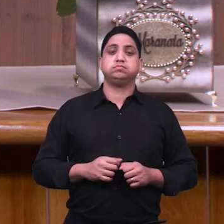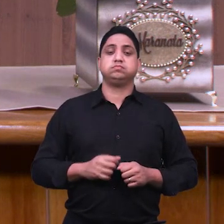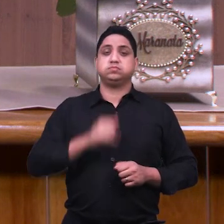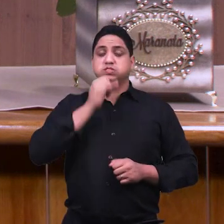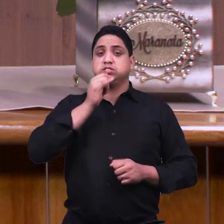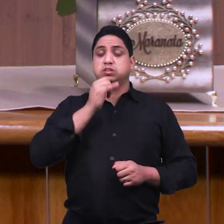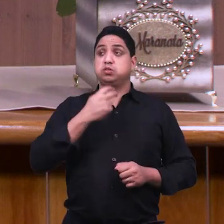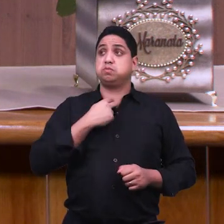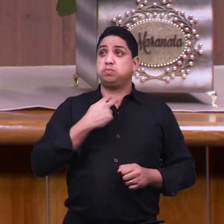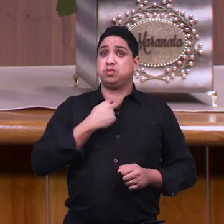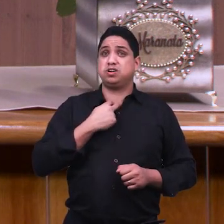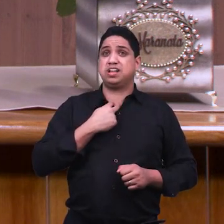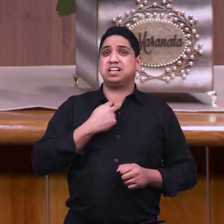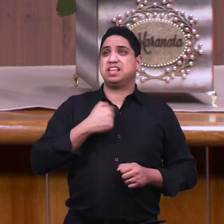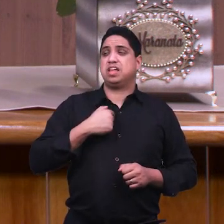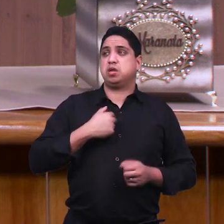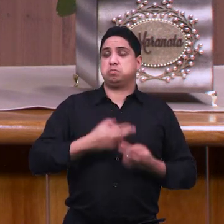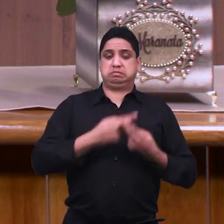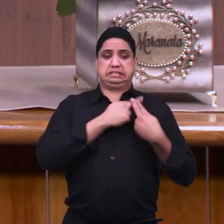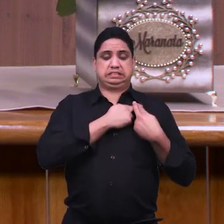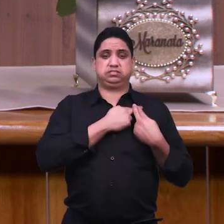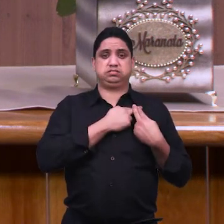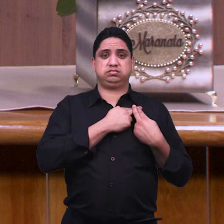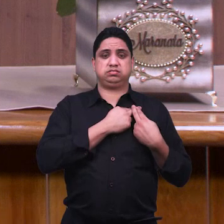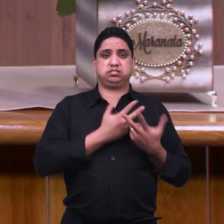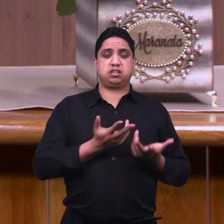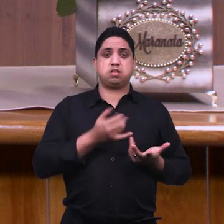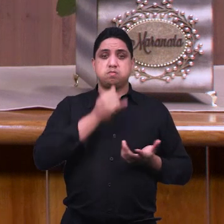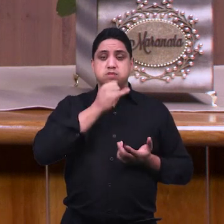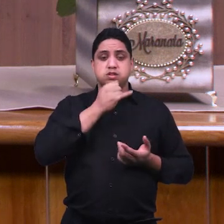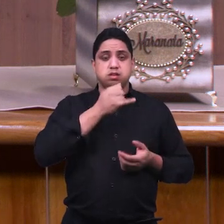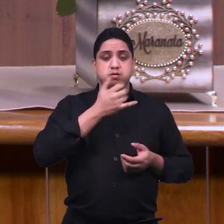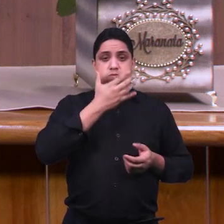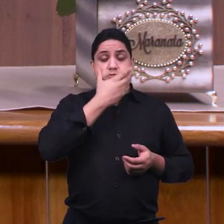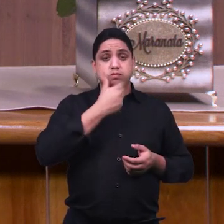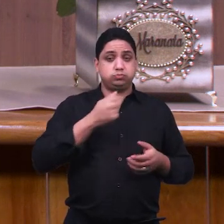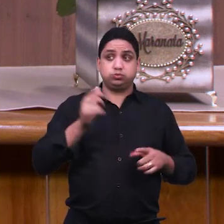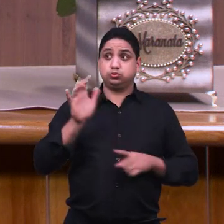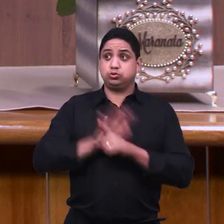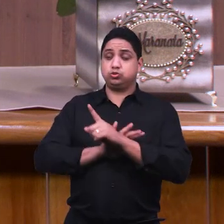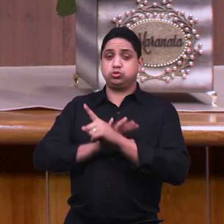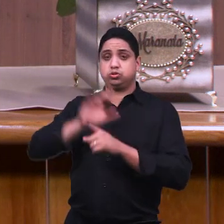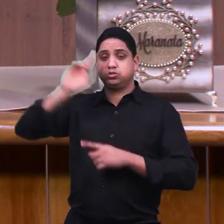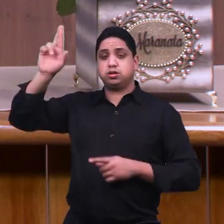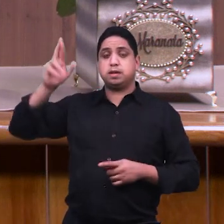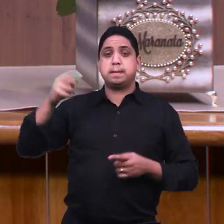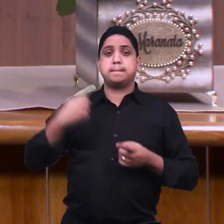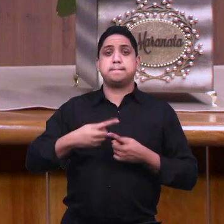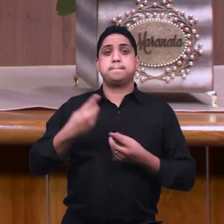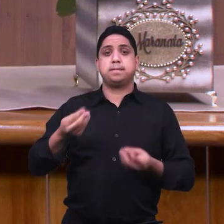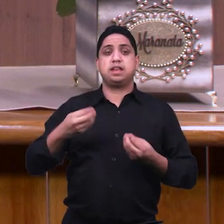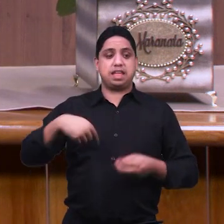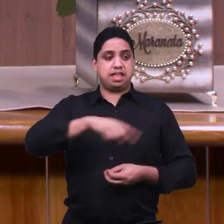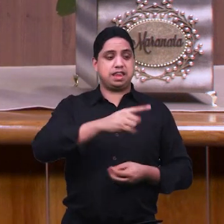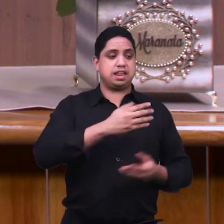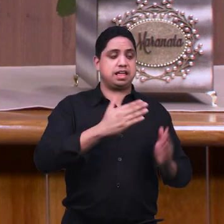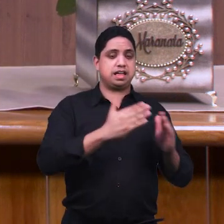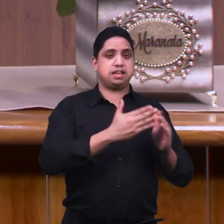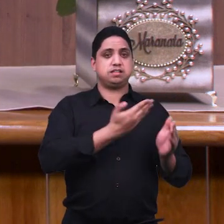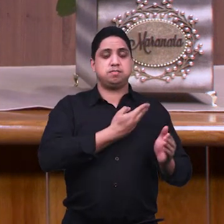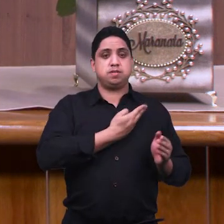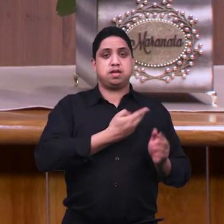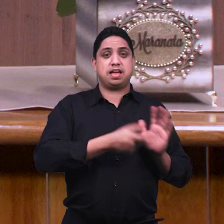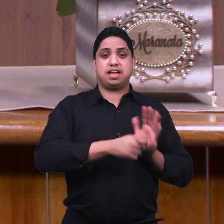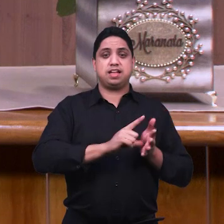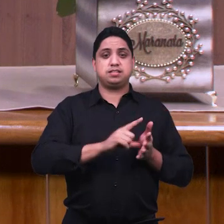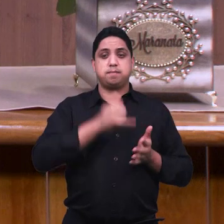não pode fazer, não tem autoridade para resolver. É igual um menino que consultou ao Senhor para ir na casa do colega, mas não tinha